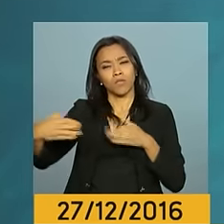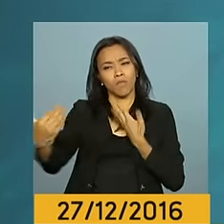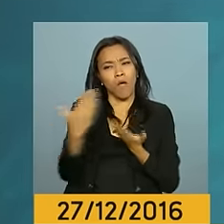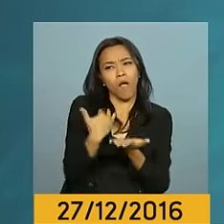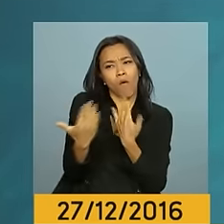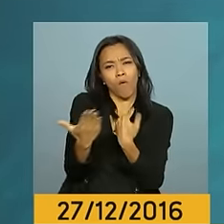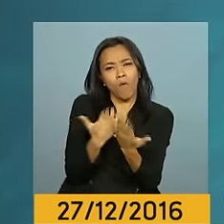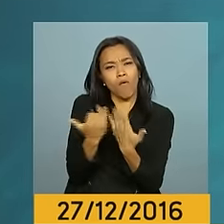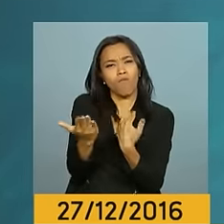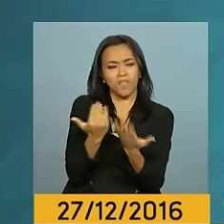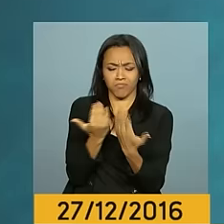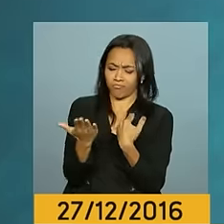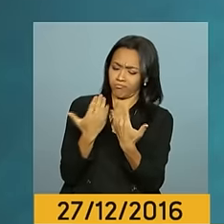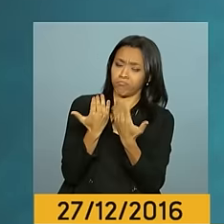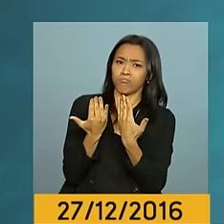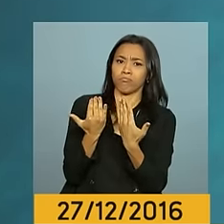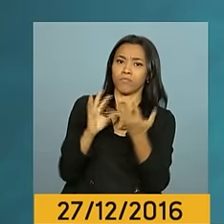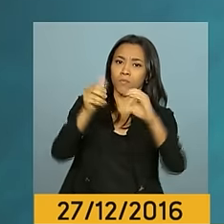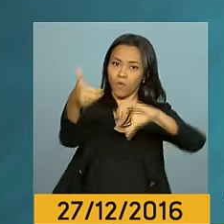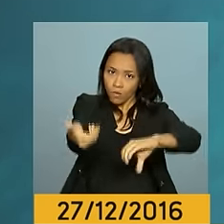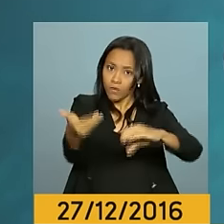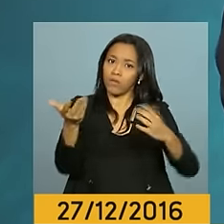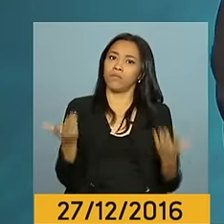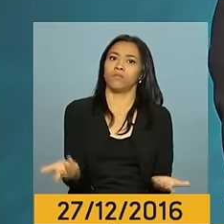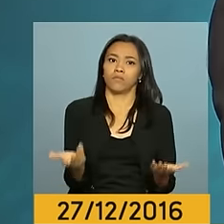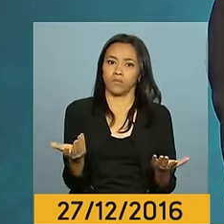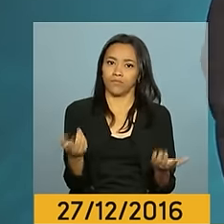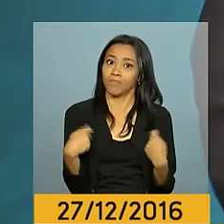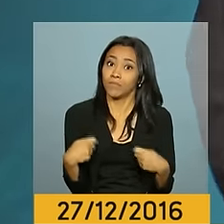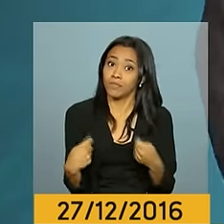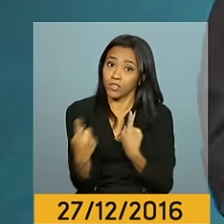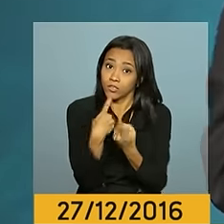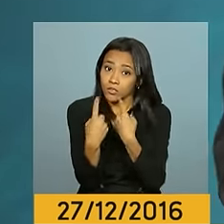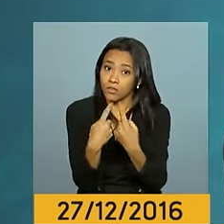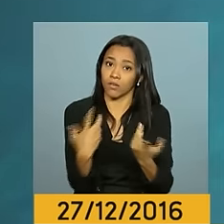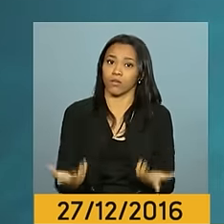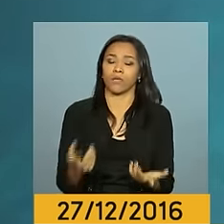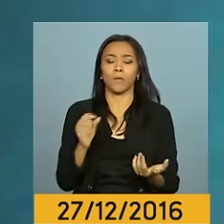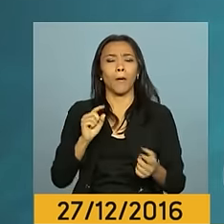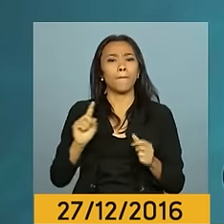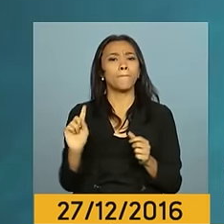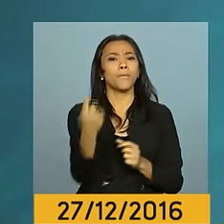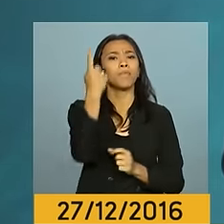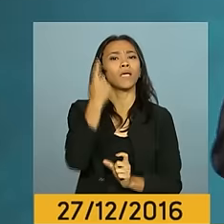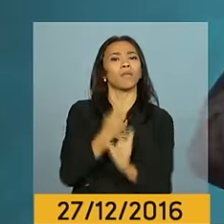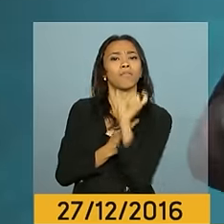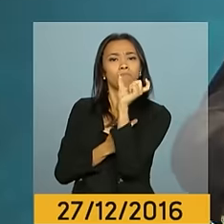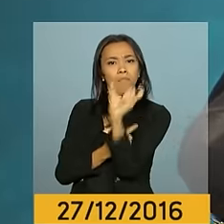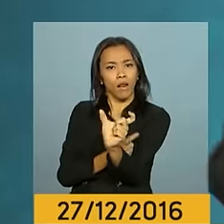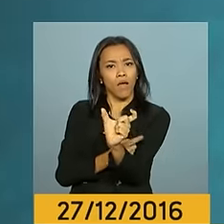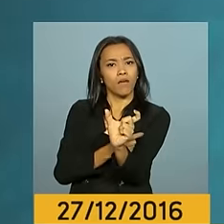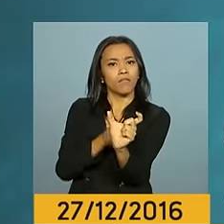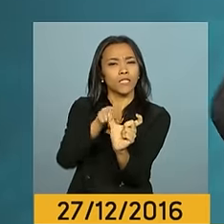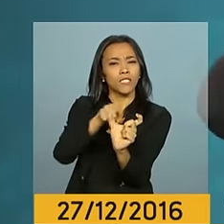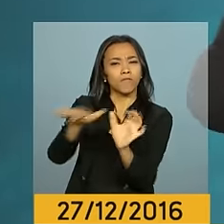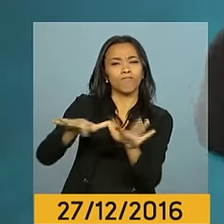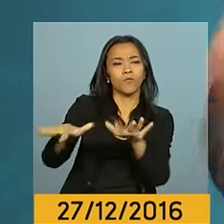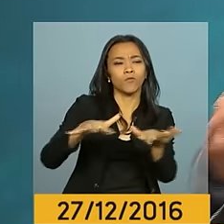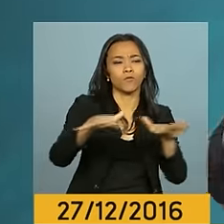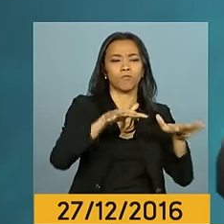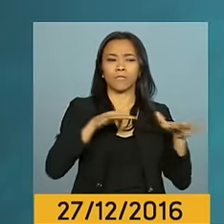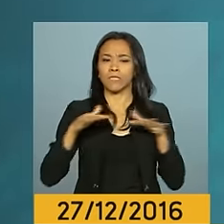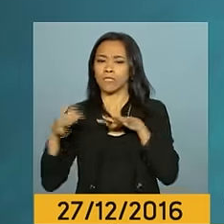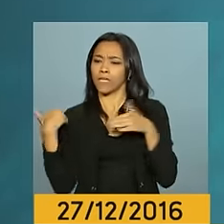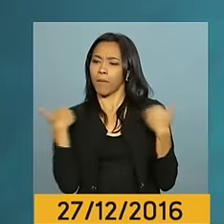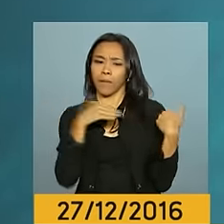Nacional e para ter essa interlocução nós temos que ter diálogo Então a primeira palavra que movimenta que